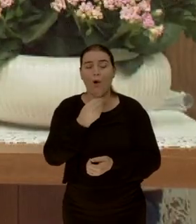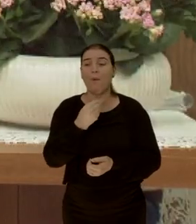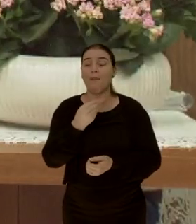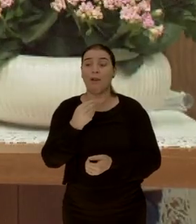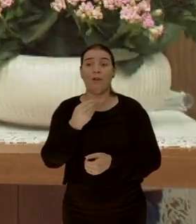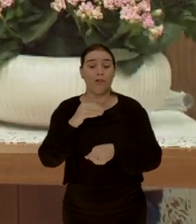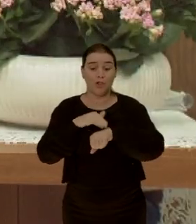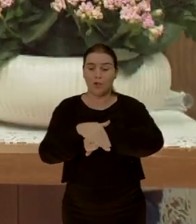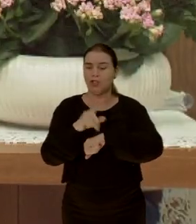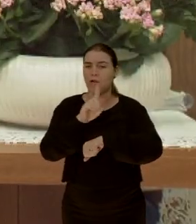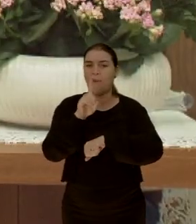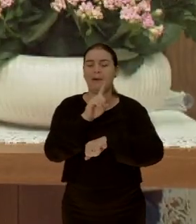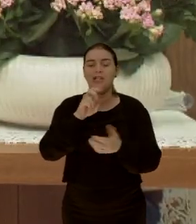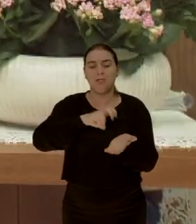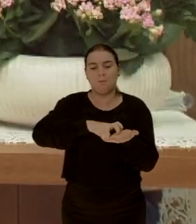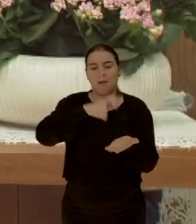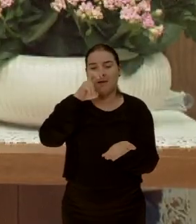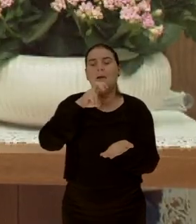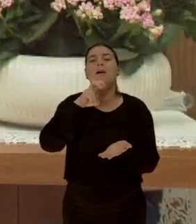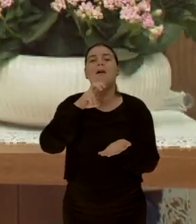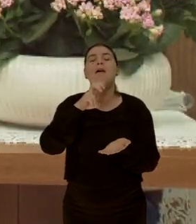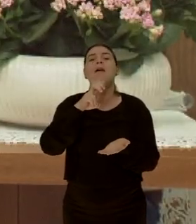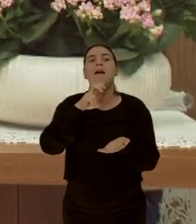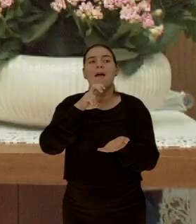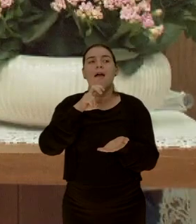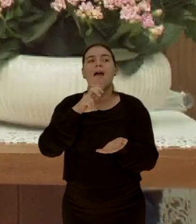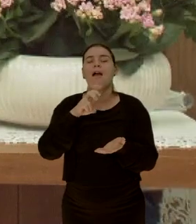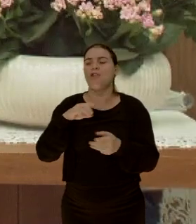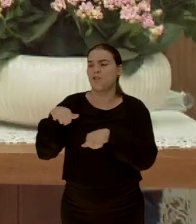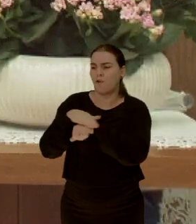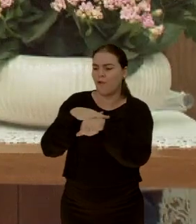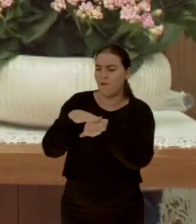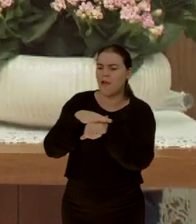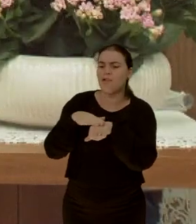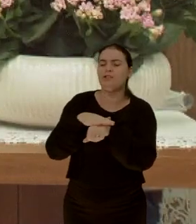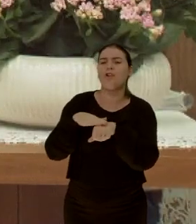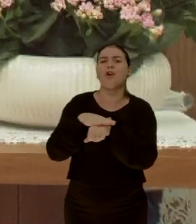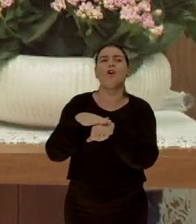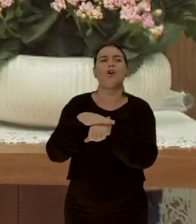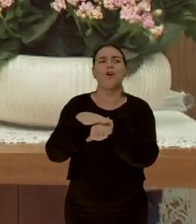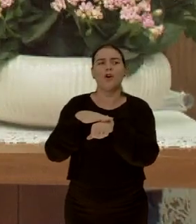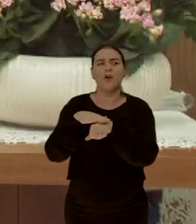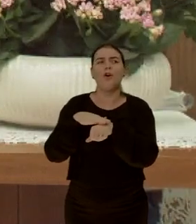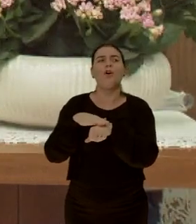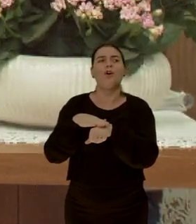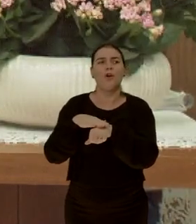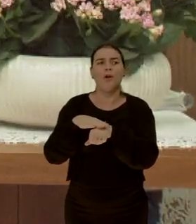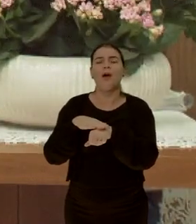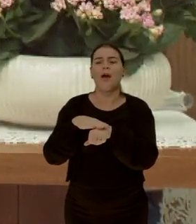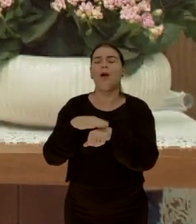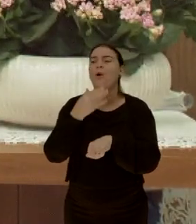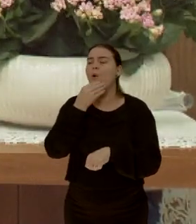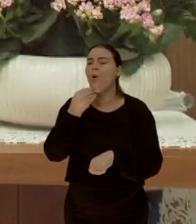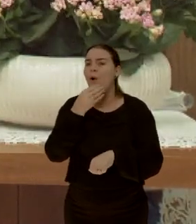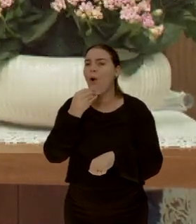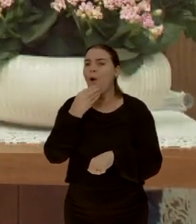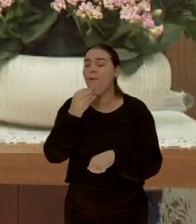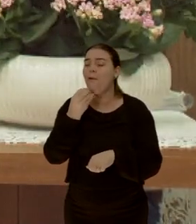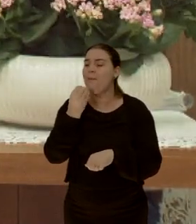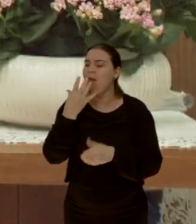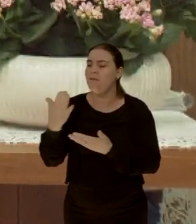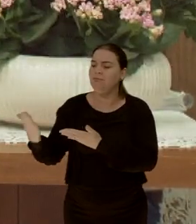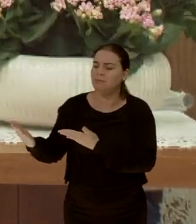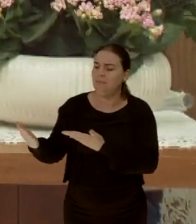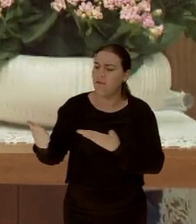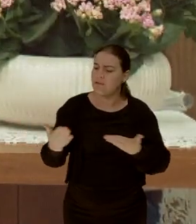noite, mas veio de manhã. Mas o problema foi resolvido, não pedi desculpa nada a ele. Ele foi bem recebido,